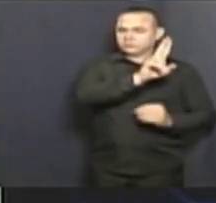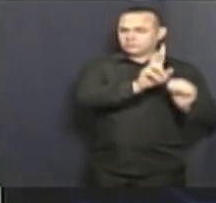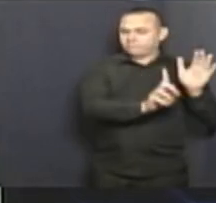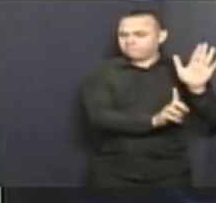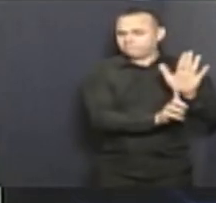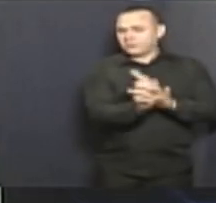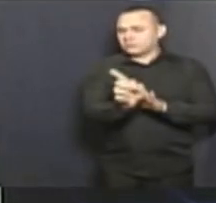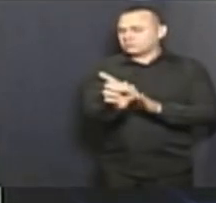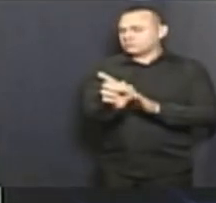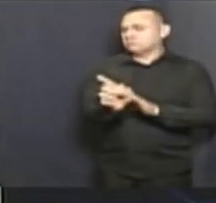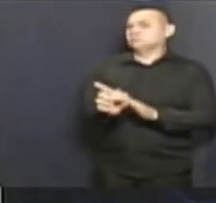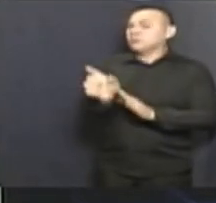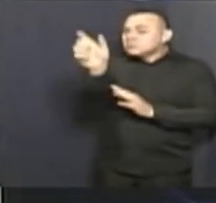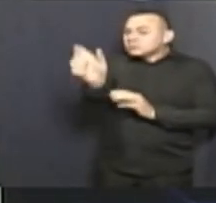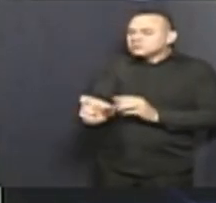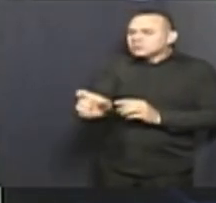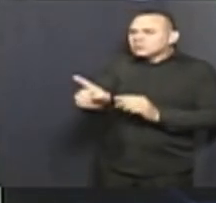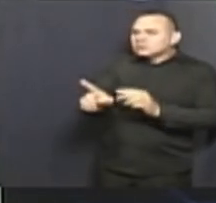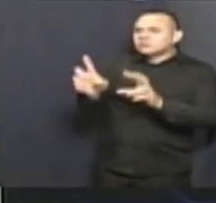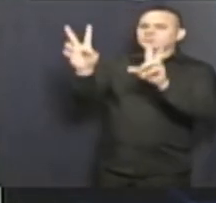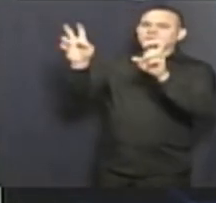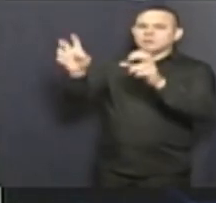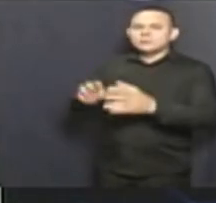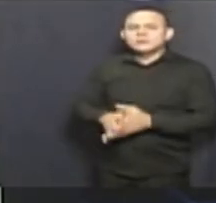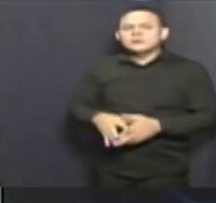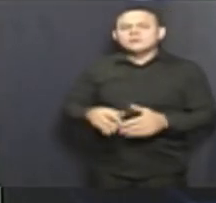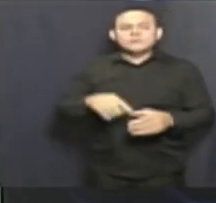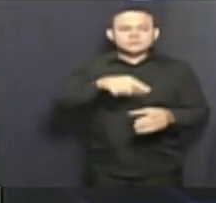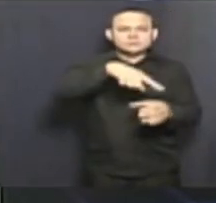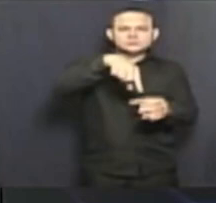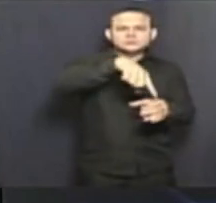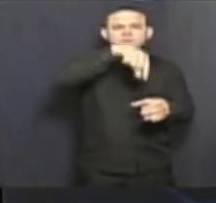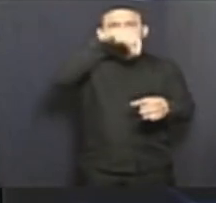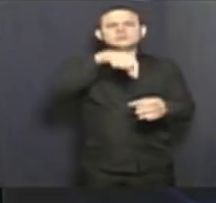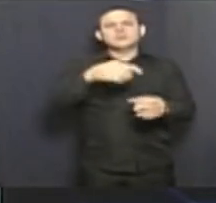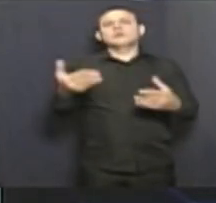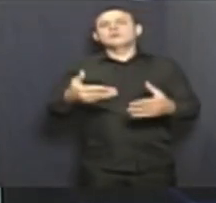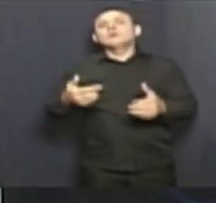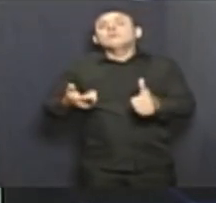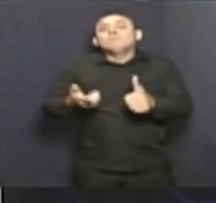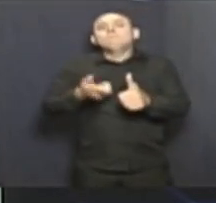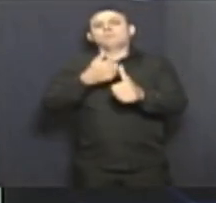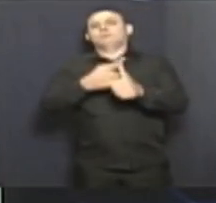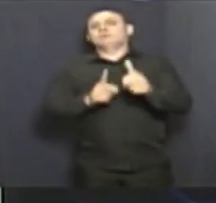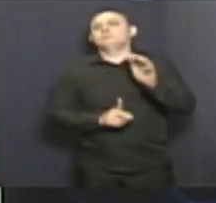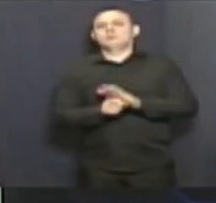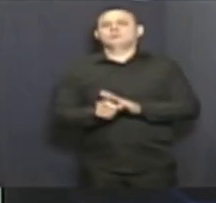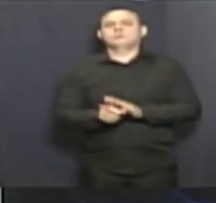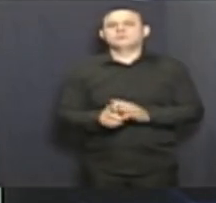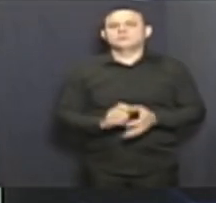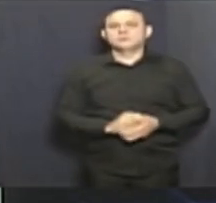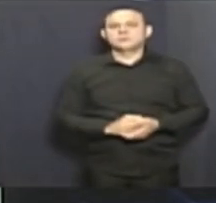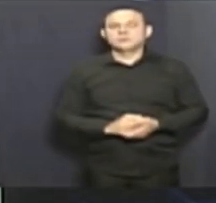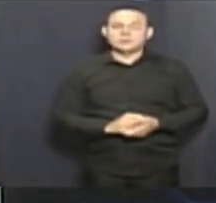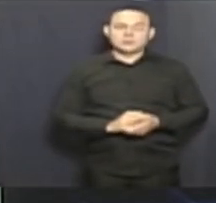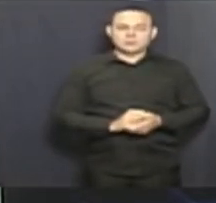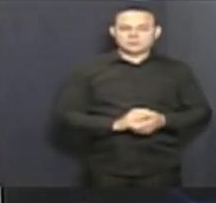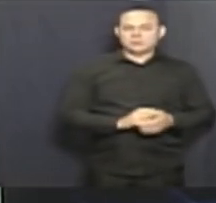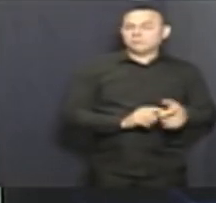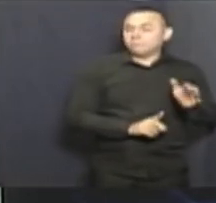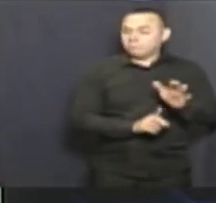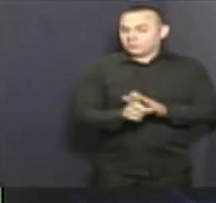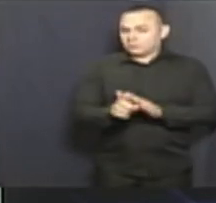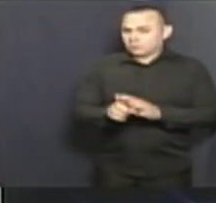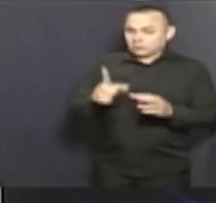tema da pergunta e eu vou sortear quem vai comentar a resposta do candidato depois